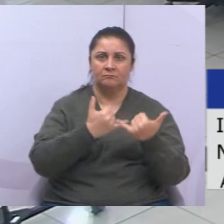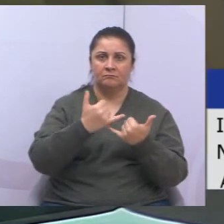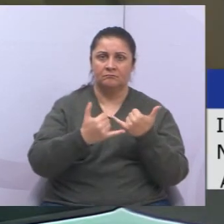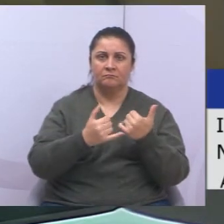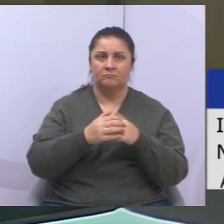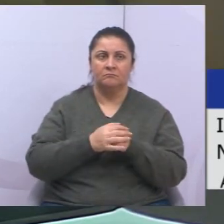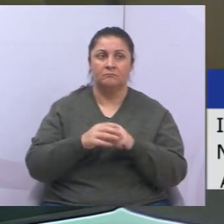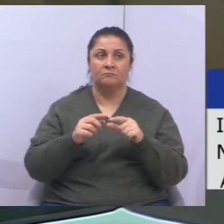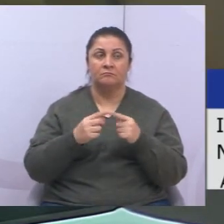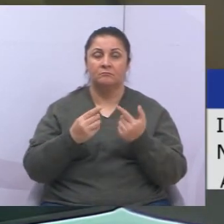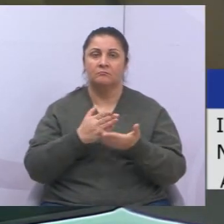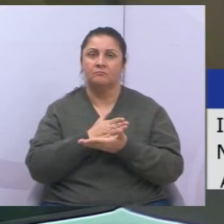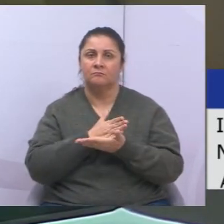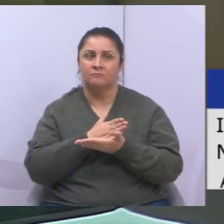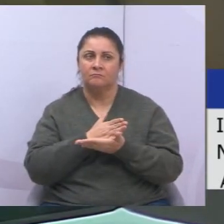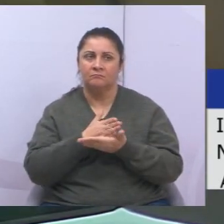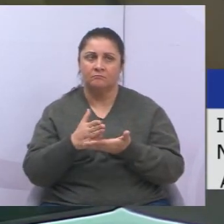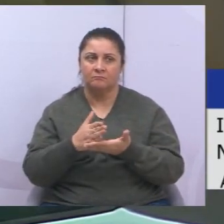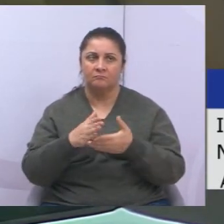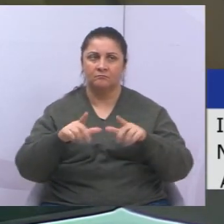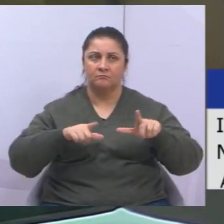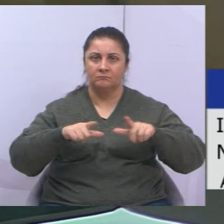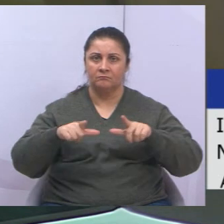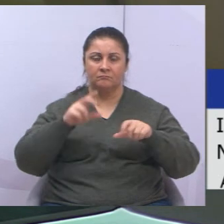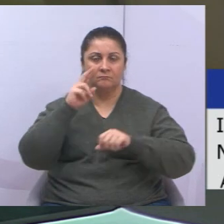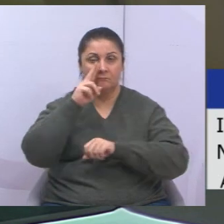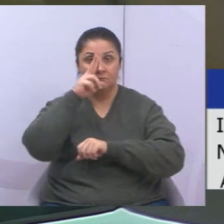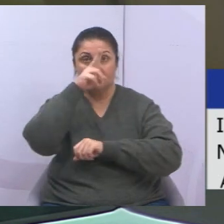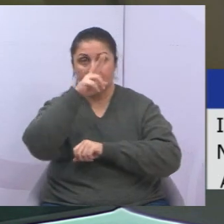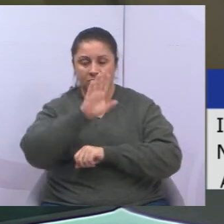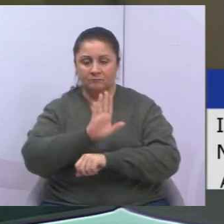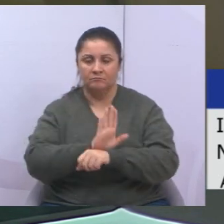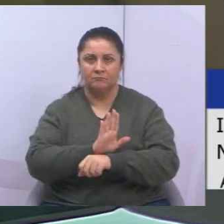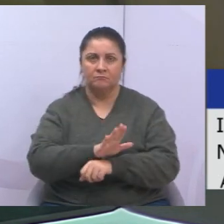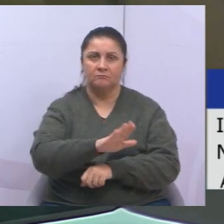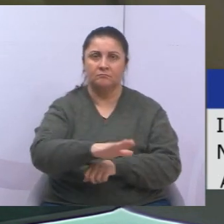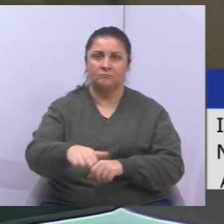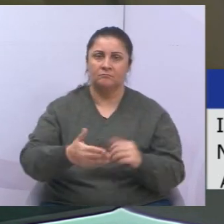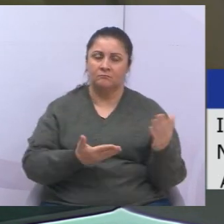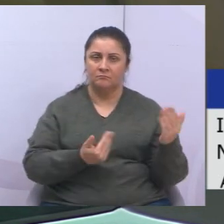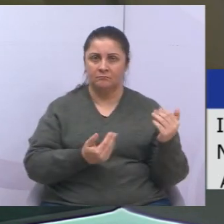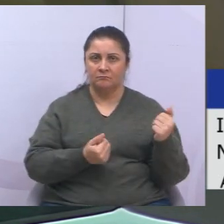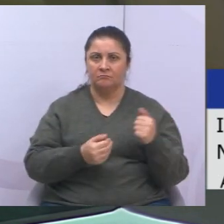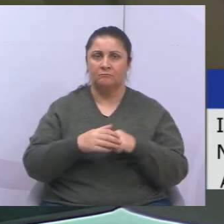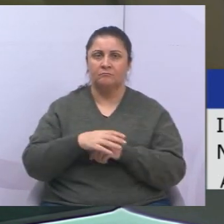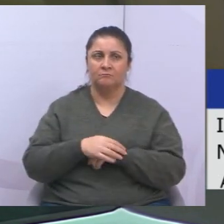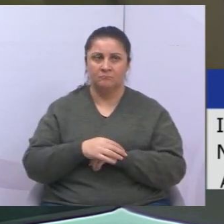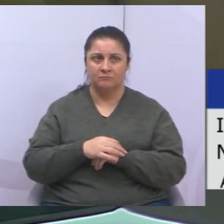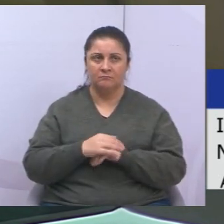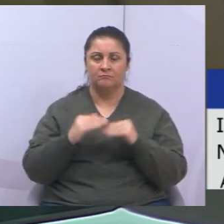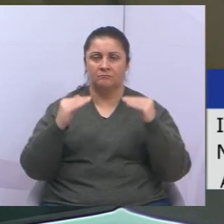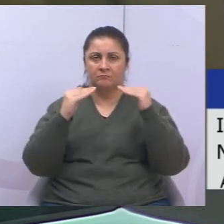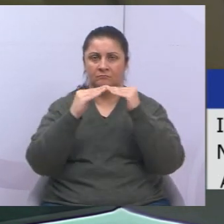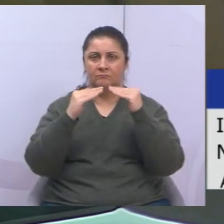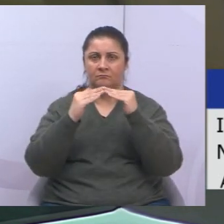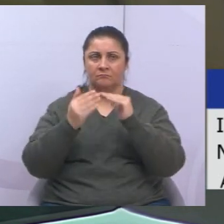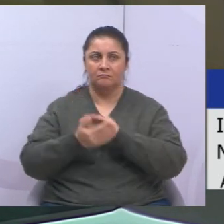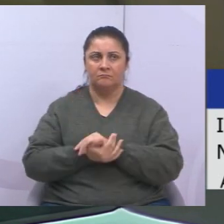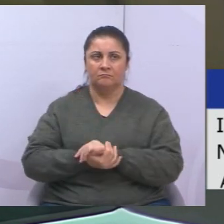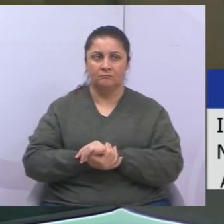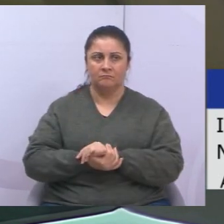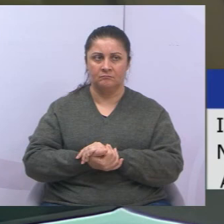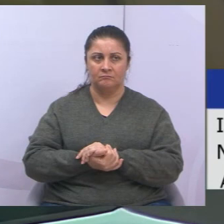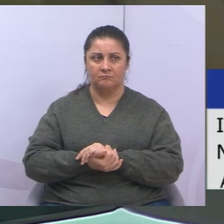passado, mas iniciar um trabalho forte em cima dessas crianças jovens da nossa cidade. E meu voto é